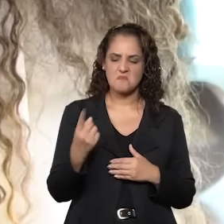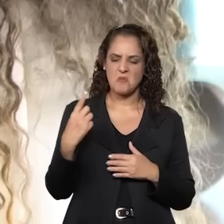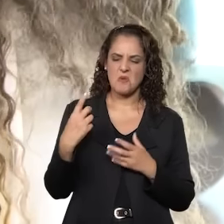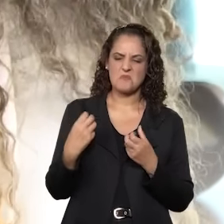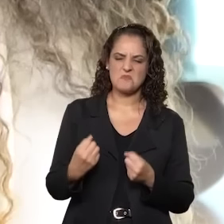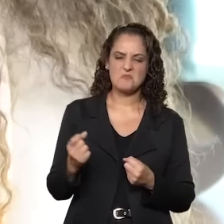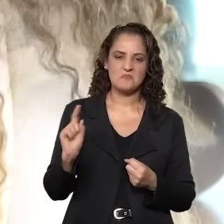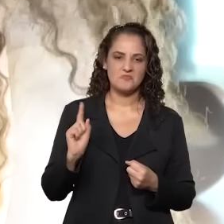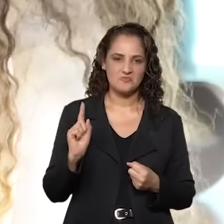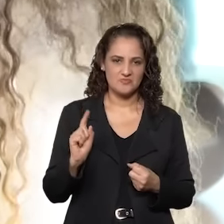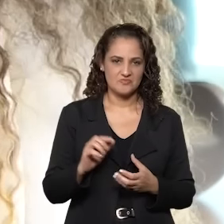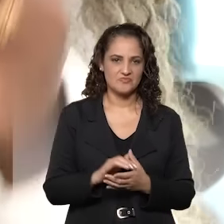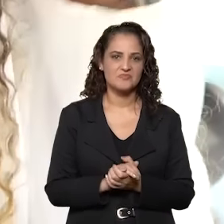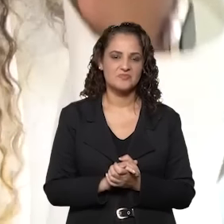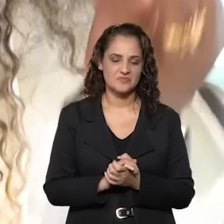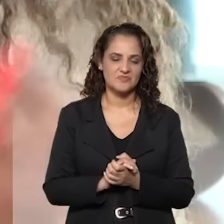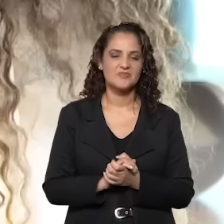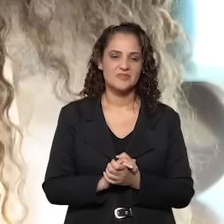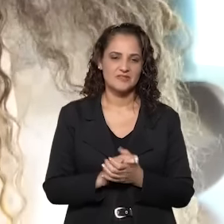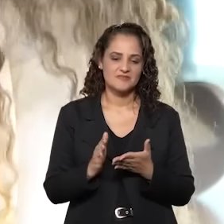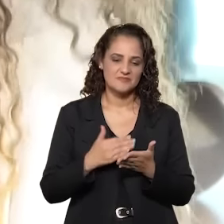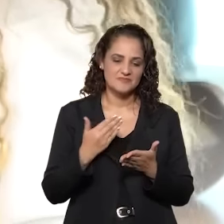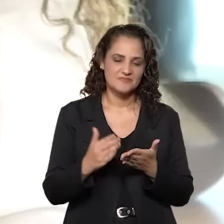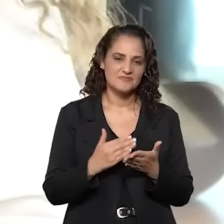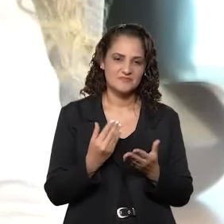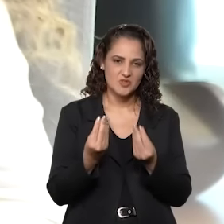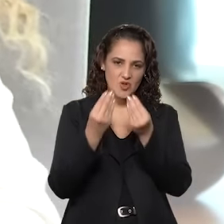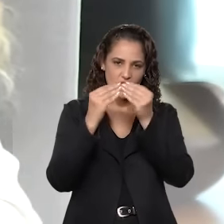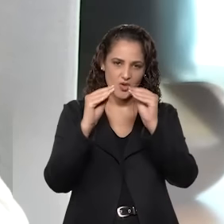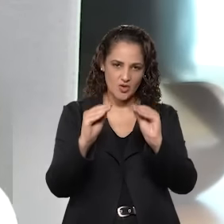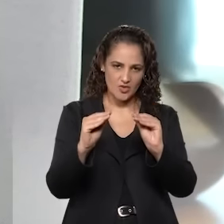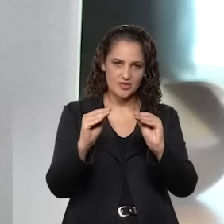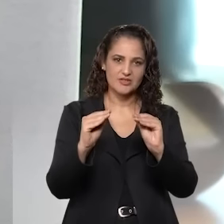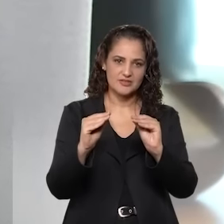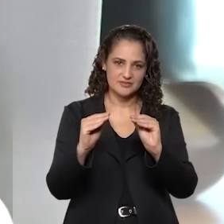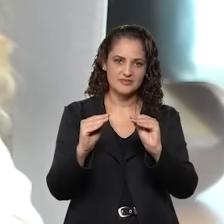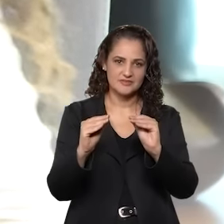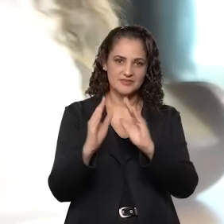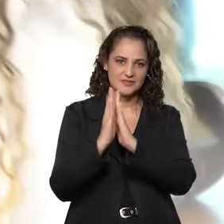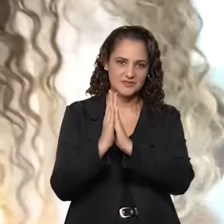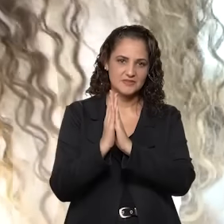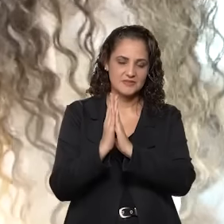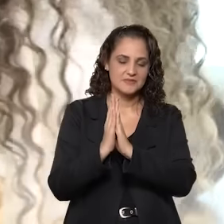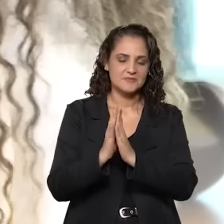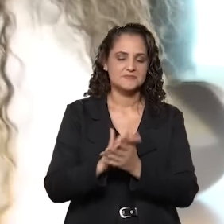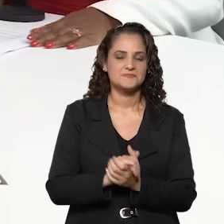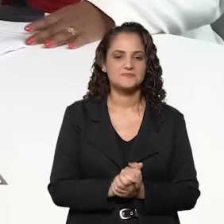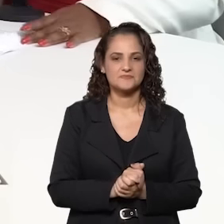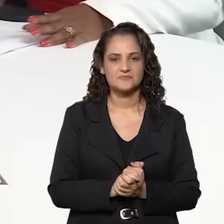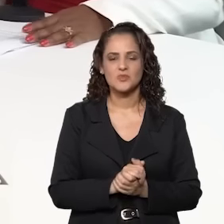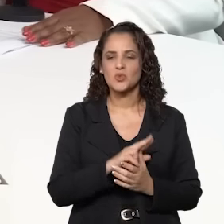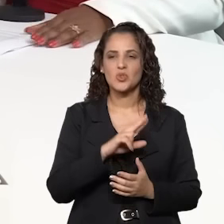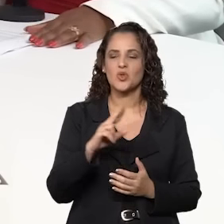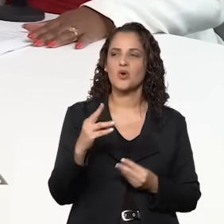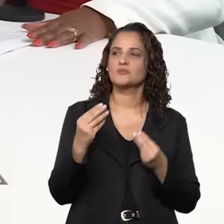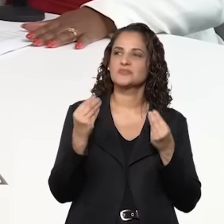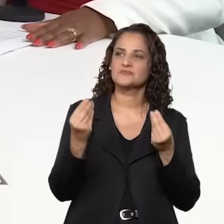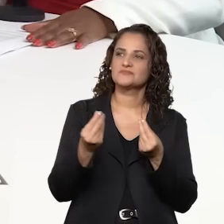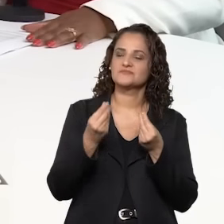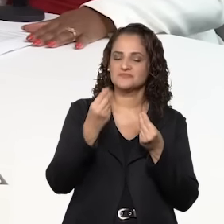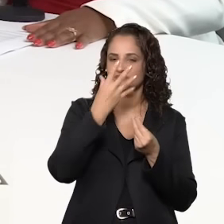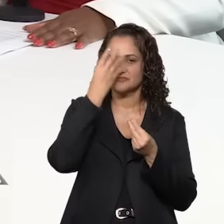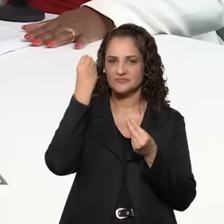da autora é glennon agora fugiu no sobrenome mas depois vocês colocam aí nos créditos por favor o time aqui coloca nos créditos